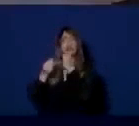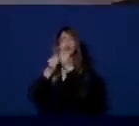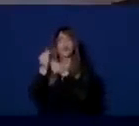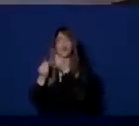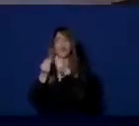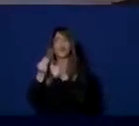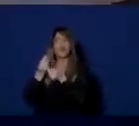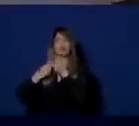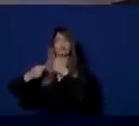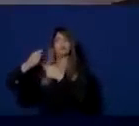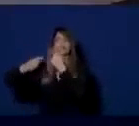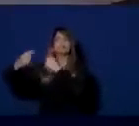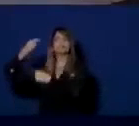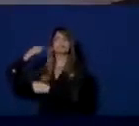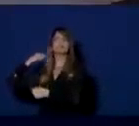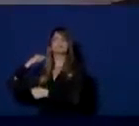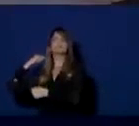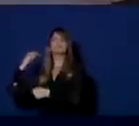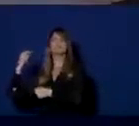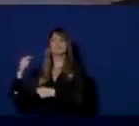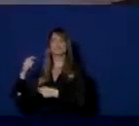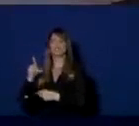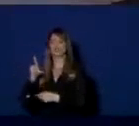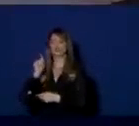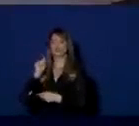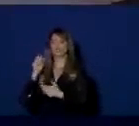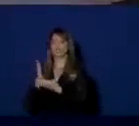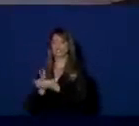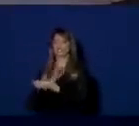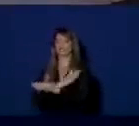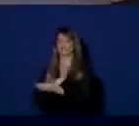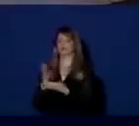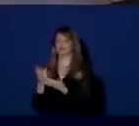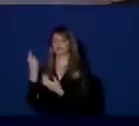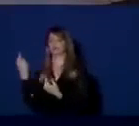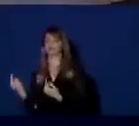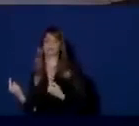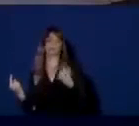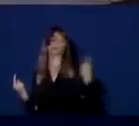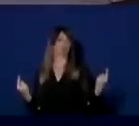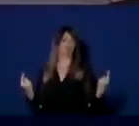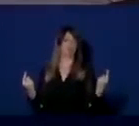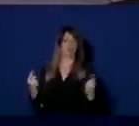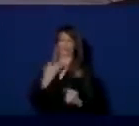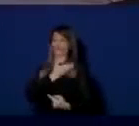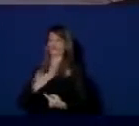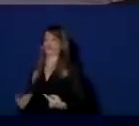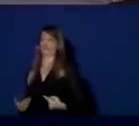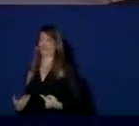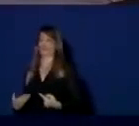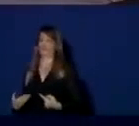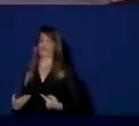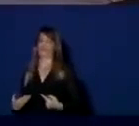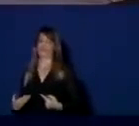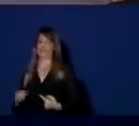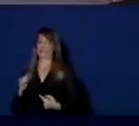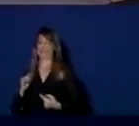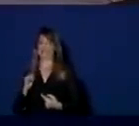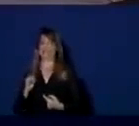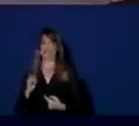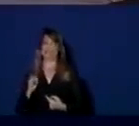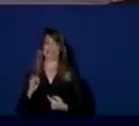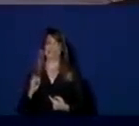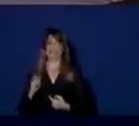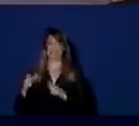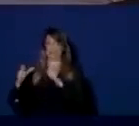história em retrospecto e escolher o lado certo do que o cara que é o governante à época decidir se ele fica do lado do Neville ou se ele